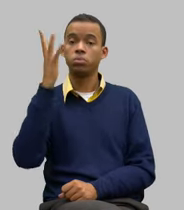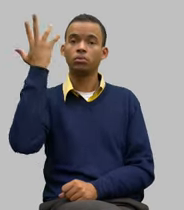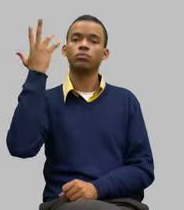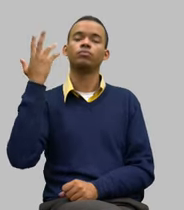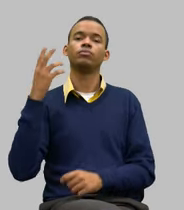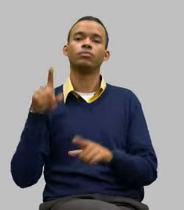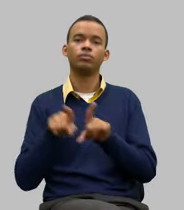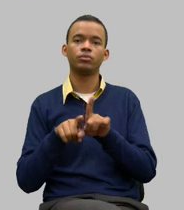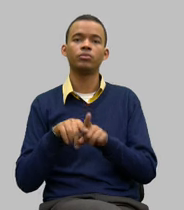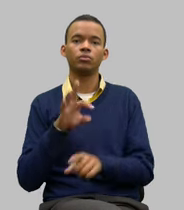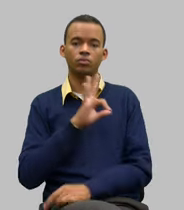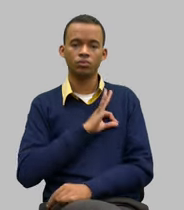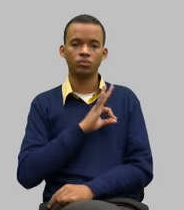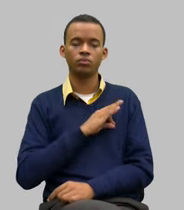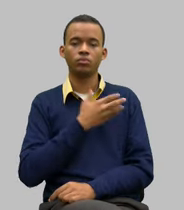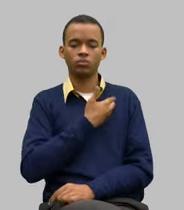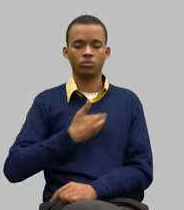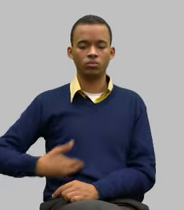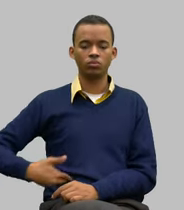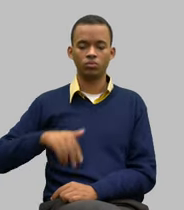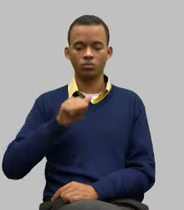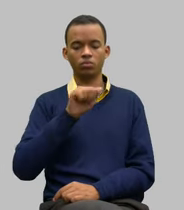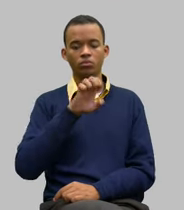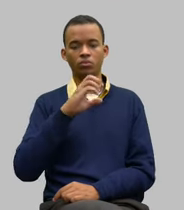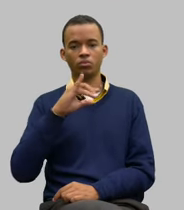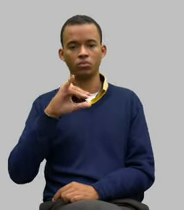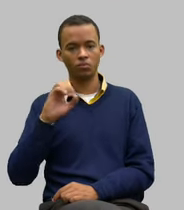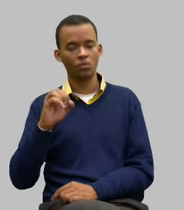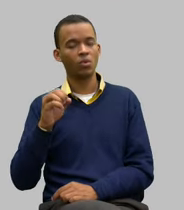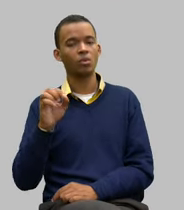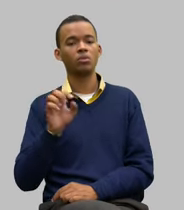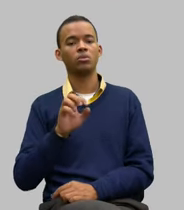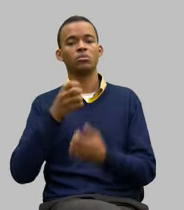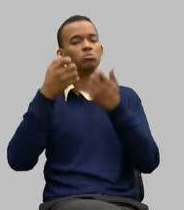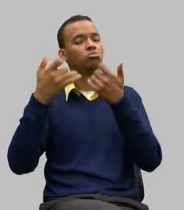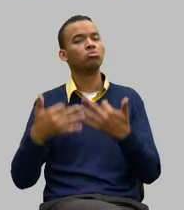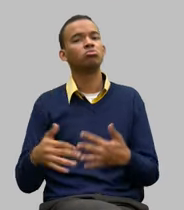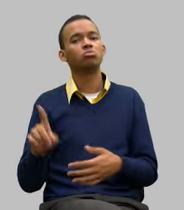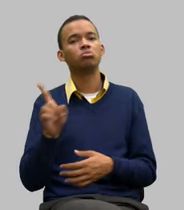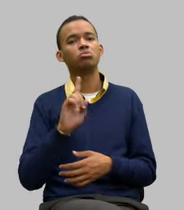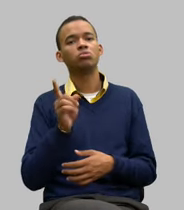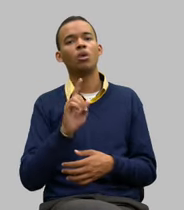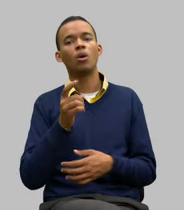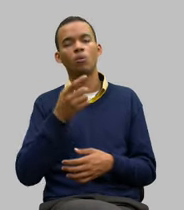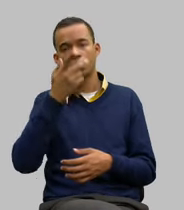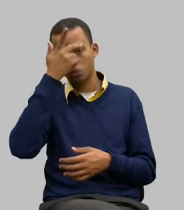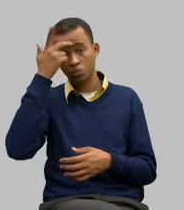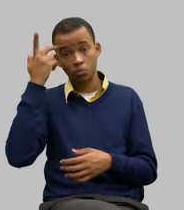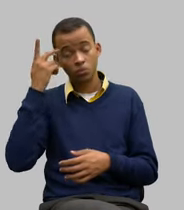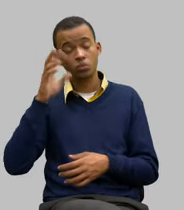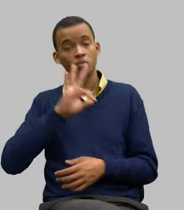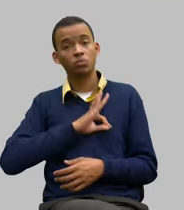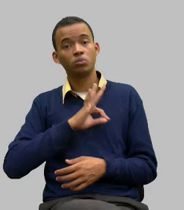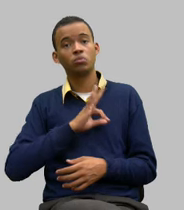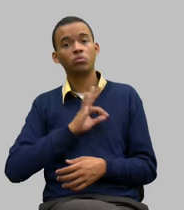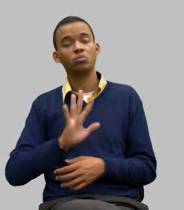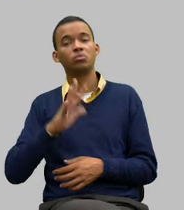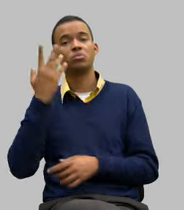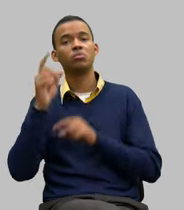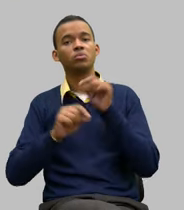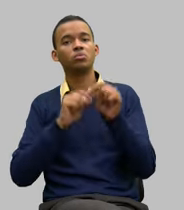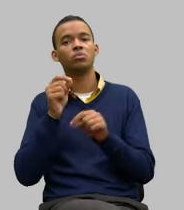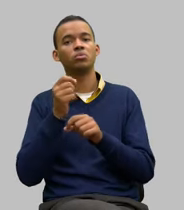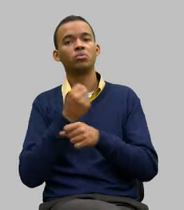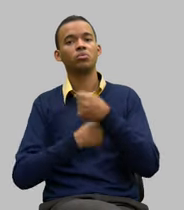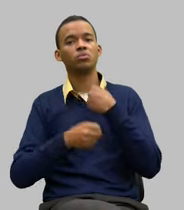governo aesso não explicou onde estava o casseiro no momento do fogo nem divulgou o seu nome aqui ó 1eo de Janeiro de